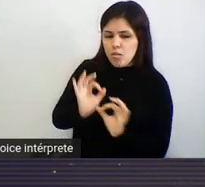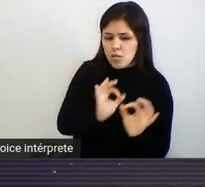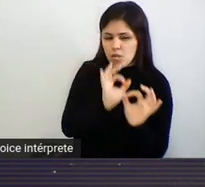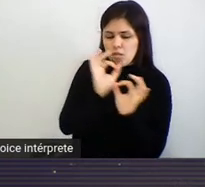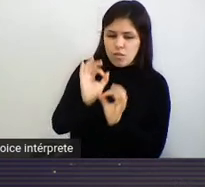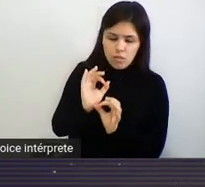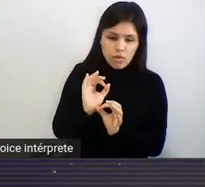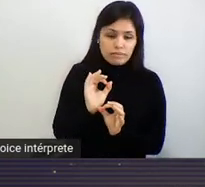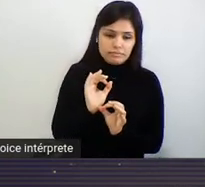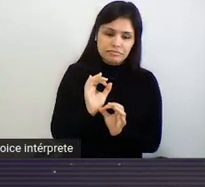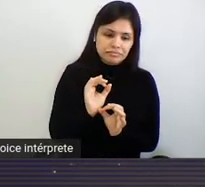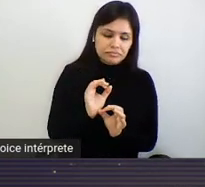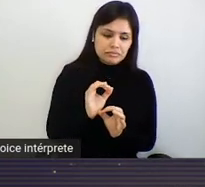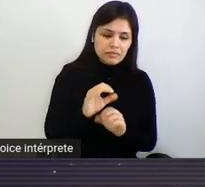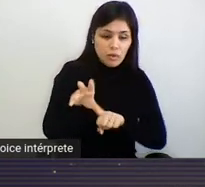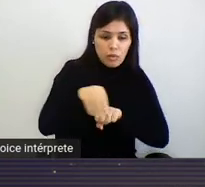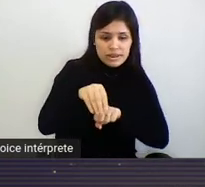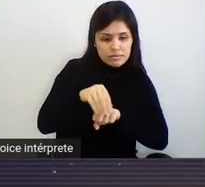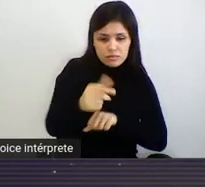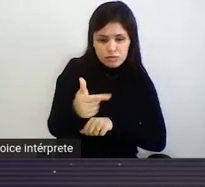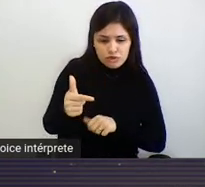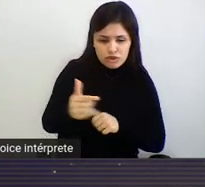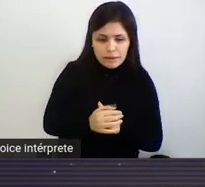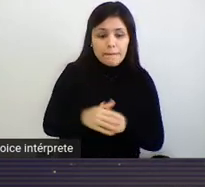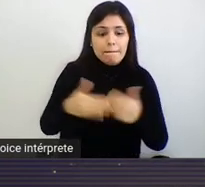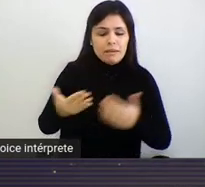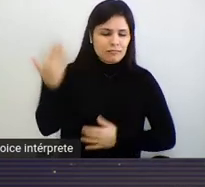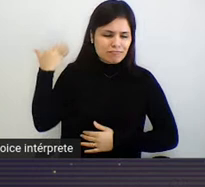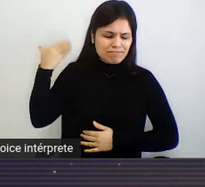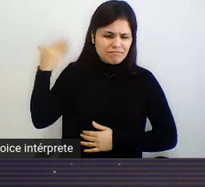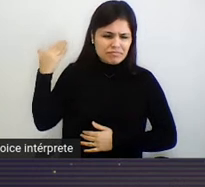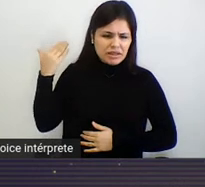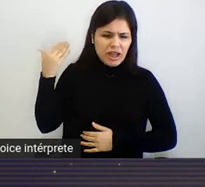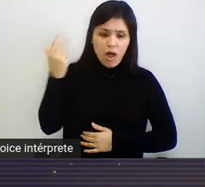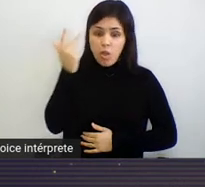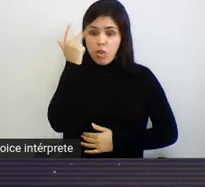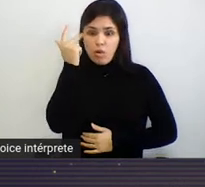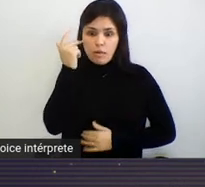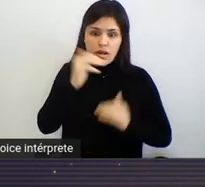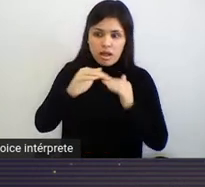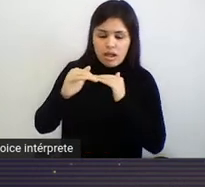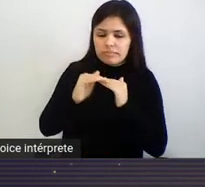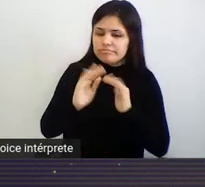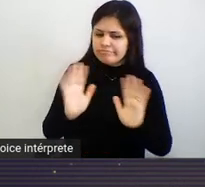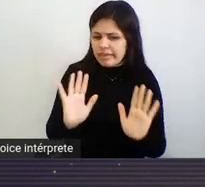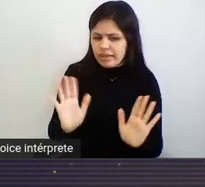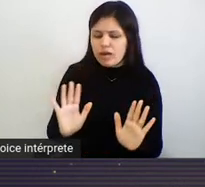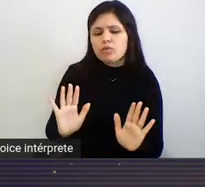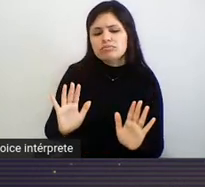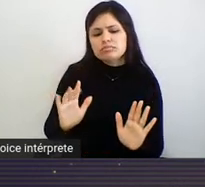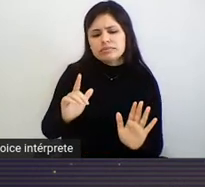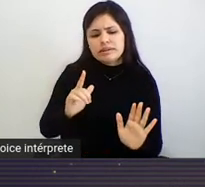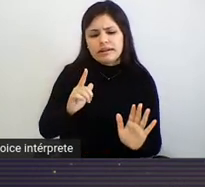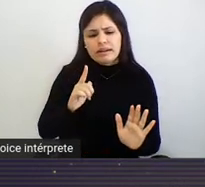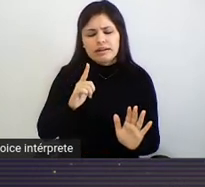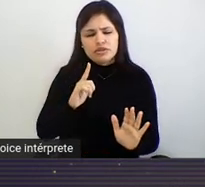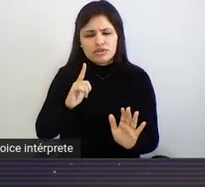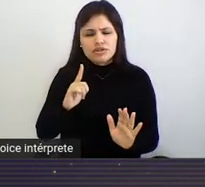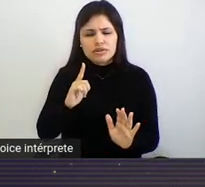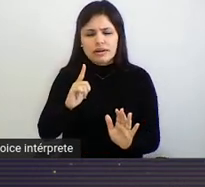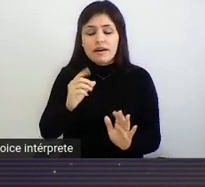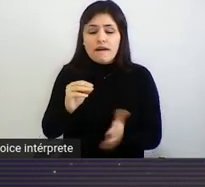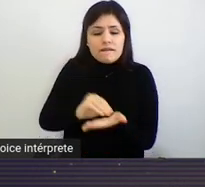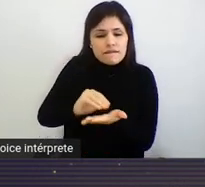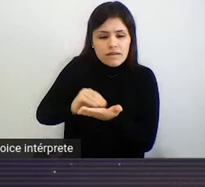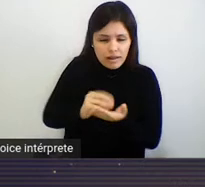estudei, na época que eu estava estudando, não era tão comum ter curso de deep learning ou se pensar em deep learning